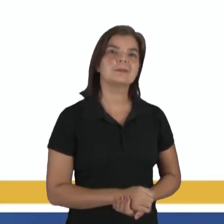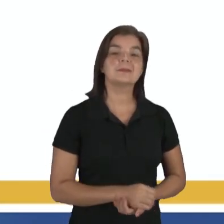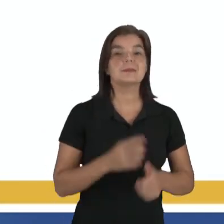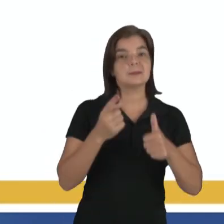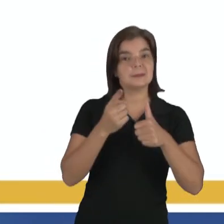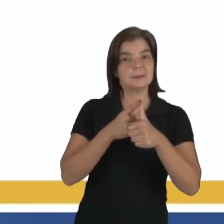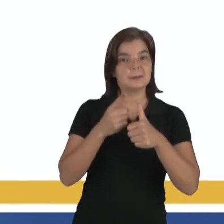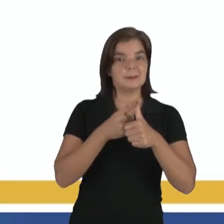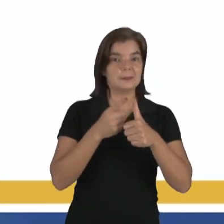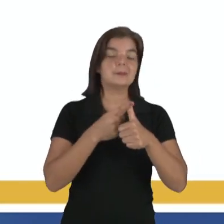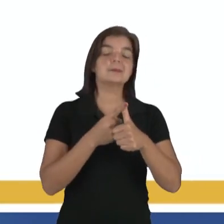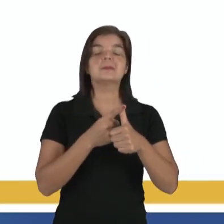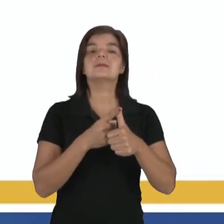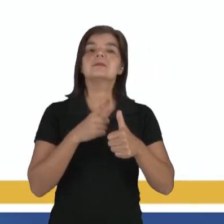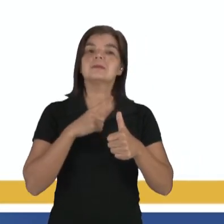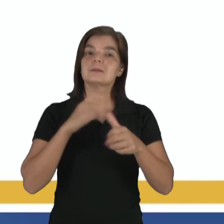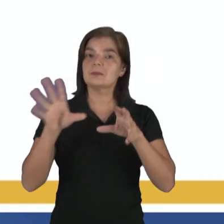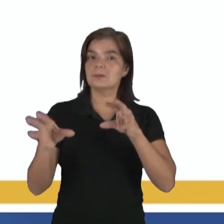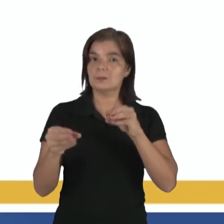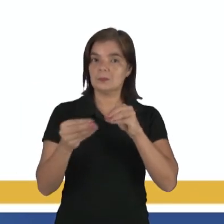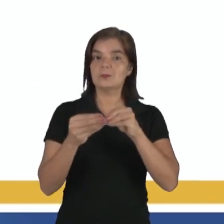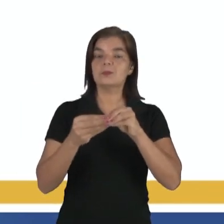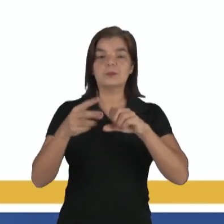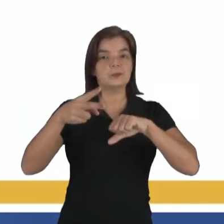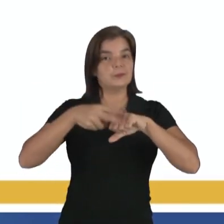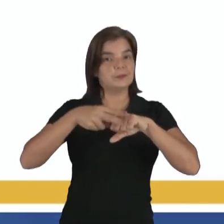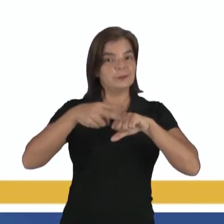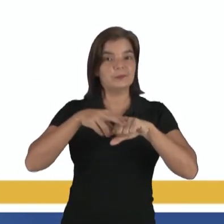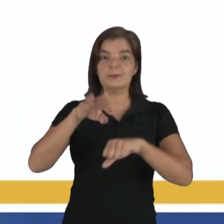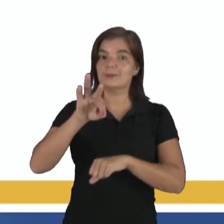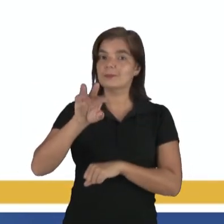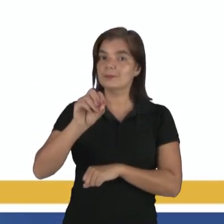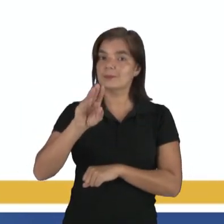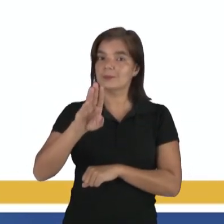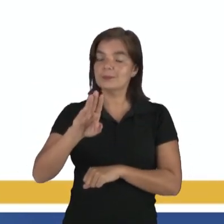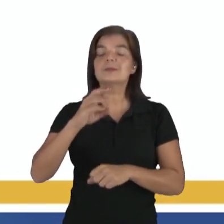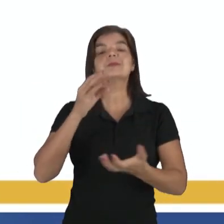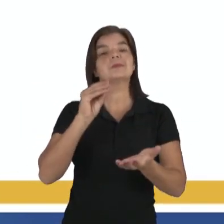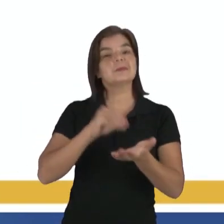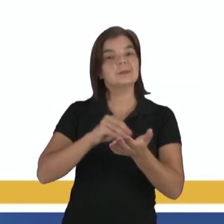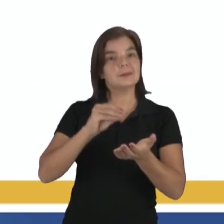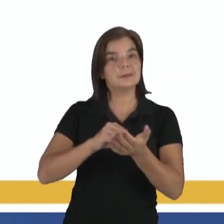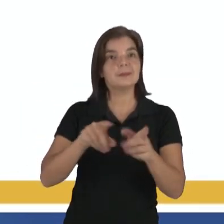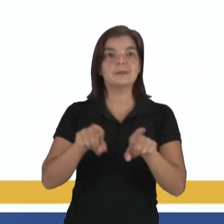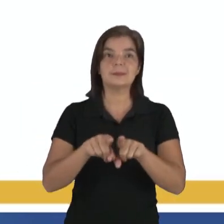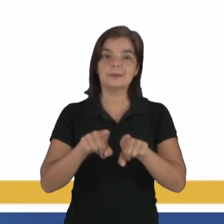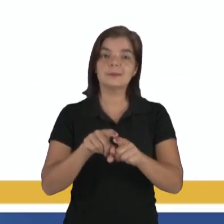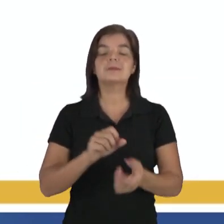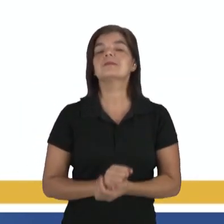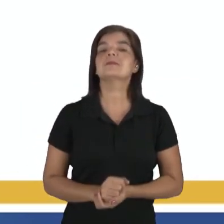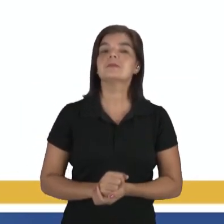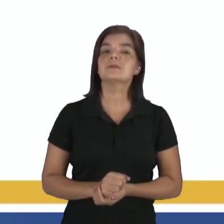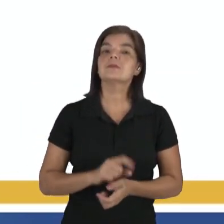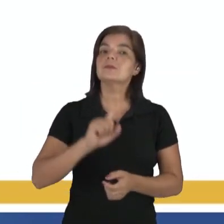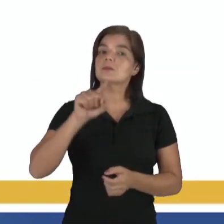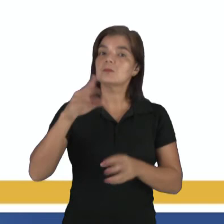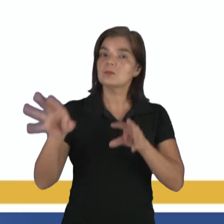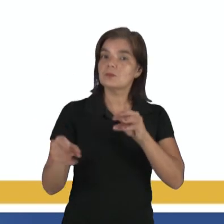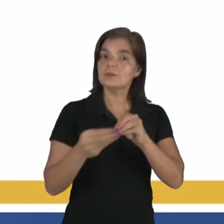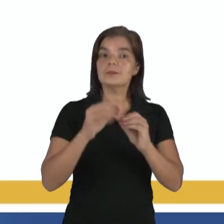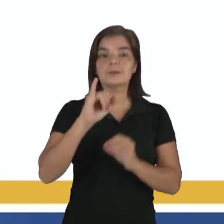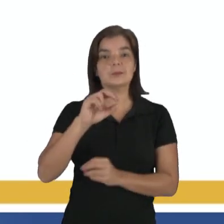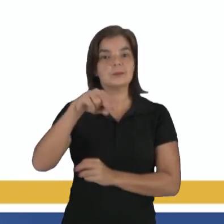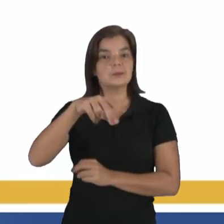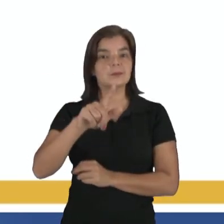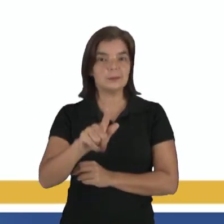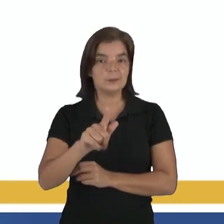Na primeira a gente tem que inserir o verbo to be que estava faltando, né? Então, she is. E o segundo passo seria colocar